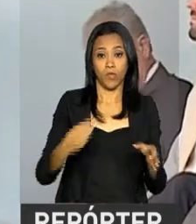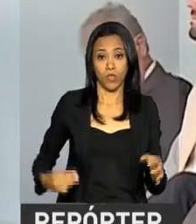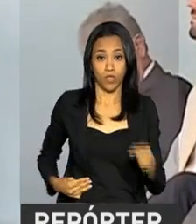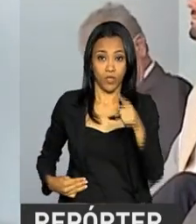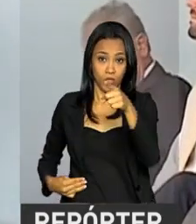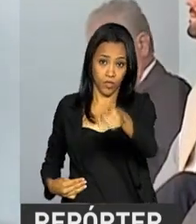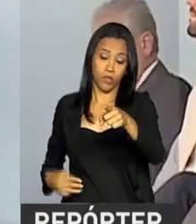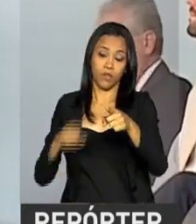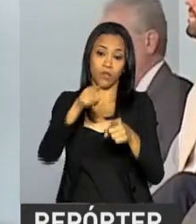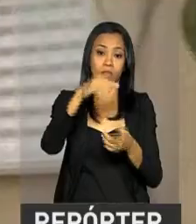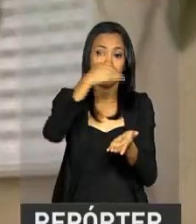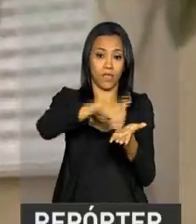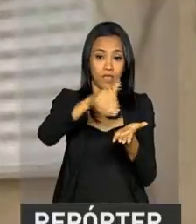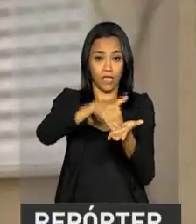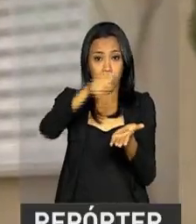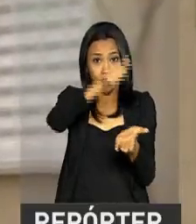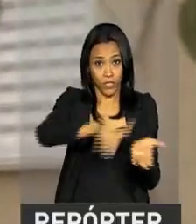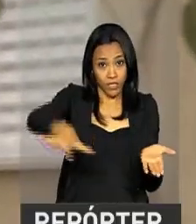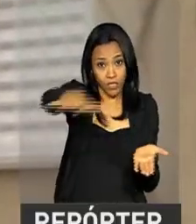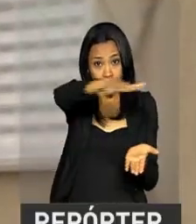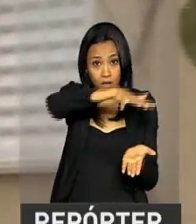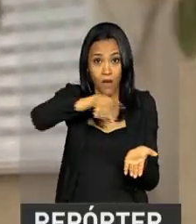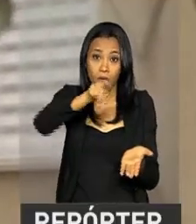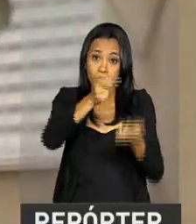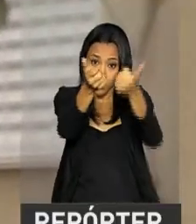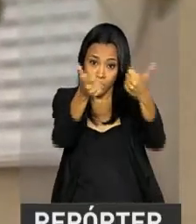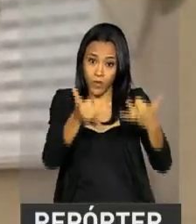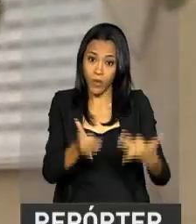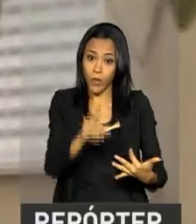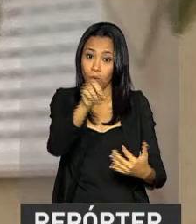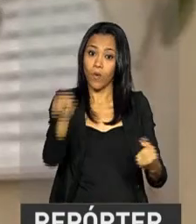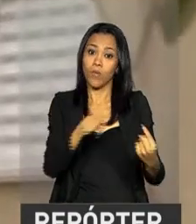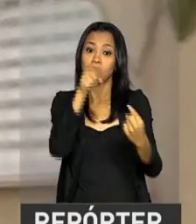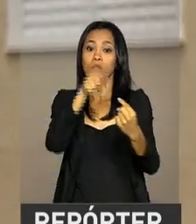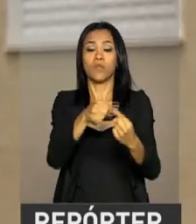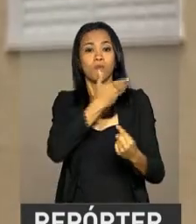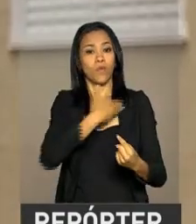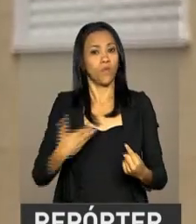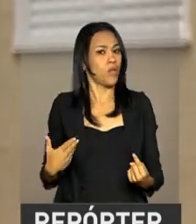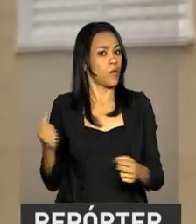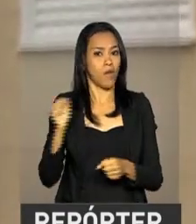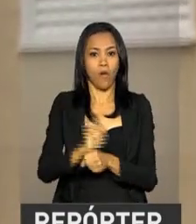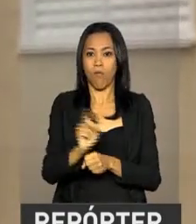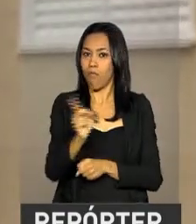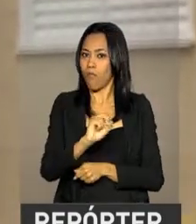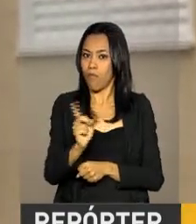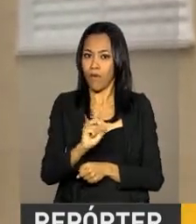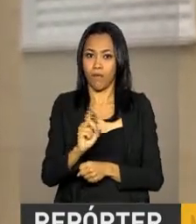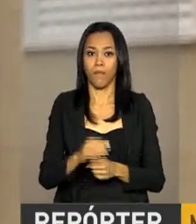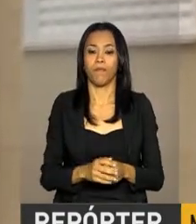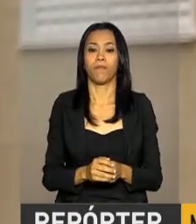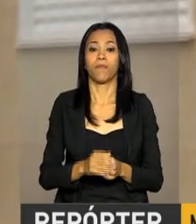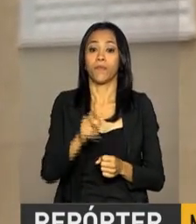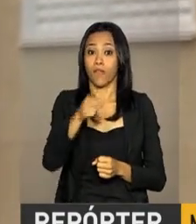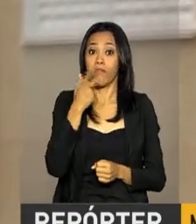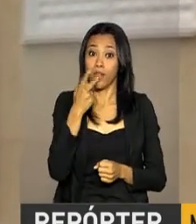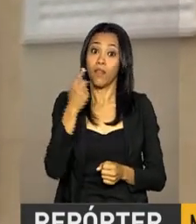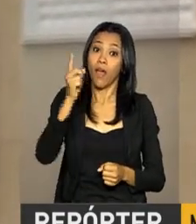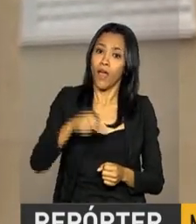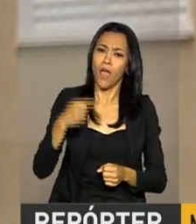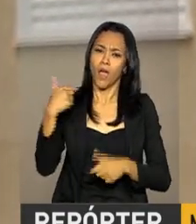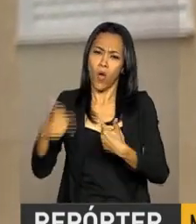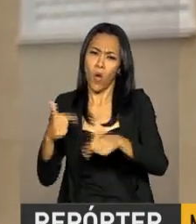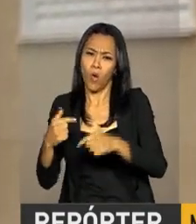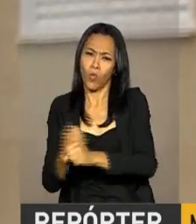da República, Moreira Franco, garante que a meta do governo é não parar mais. São obras grandes, obras médias e